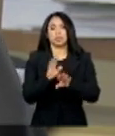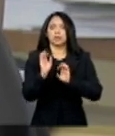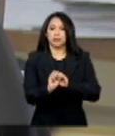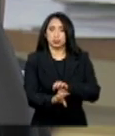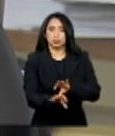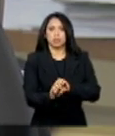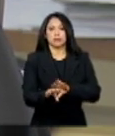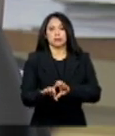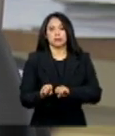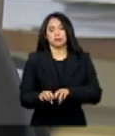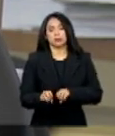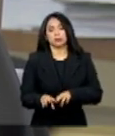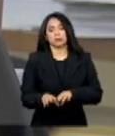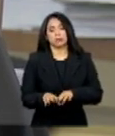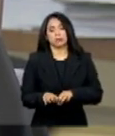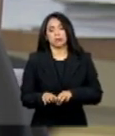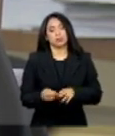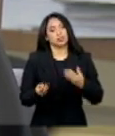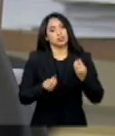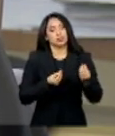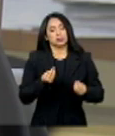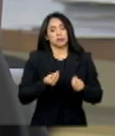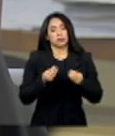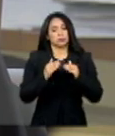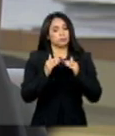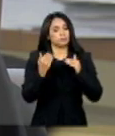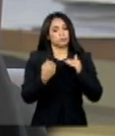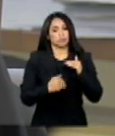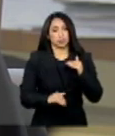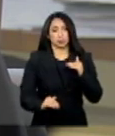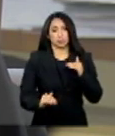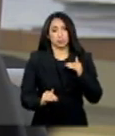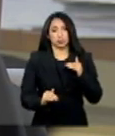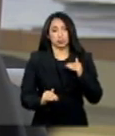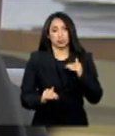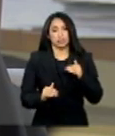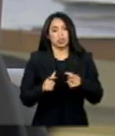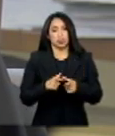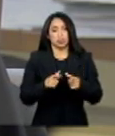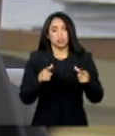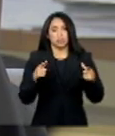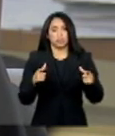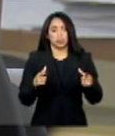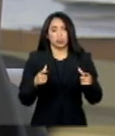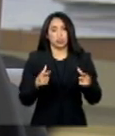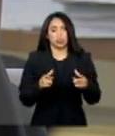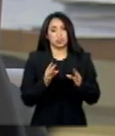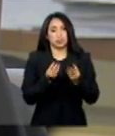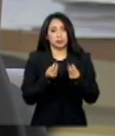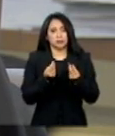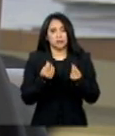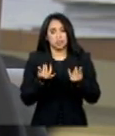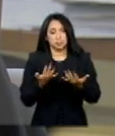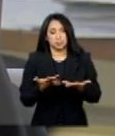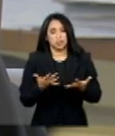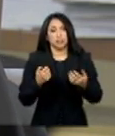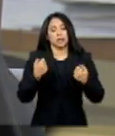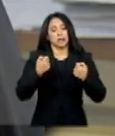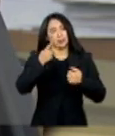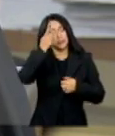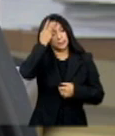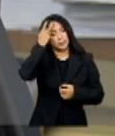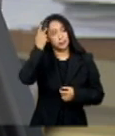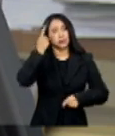ou seja trata-se de uma distinção compatível com a condição e maior vulnerabilidade e de pessoa em desenvolvimento das crianças